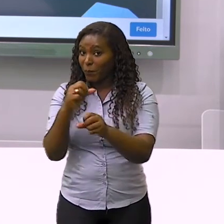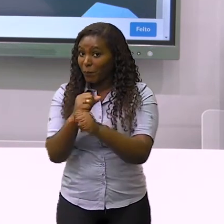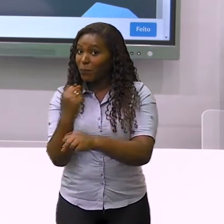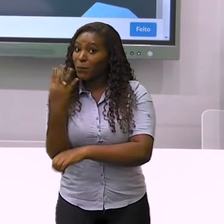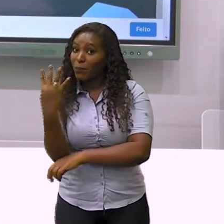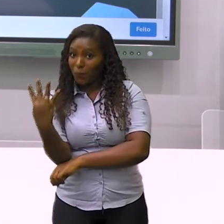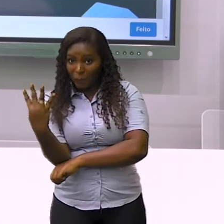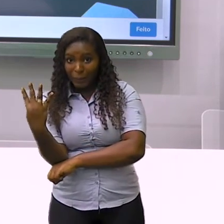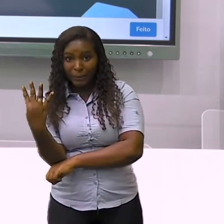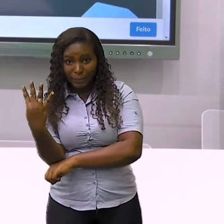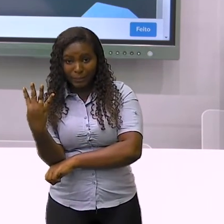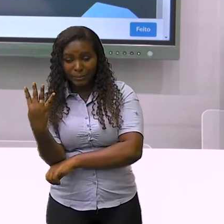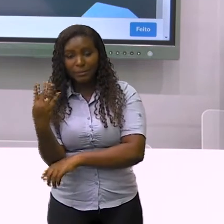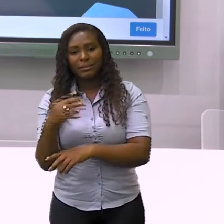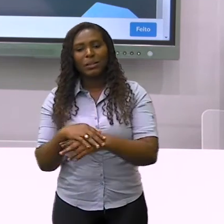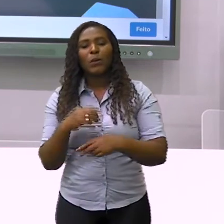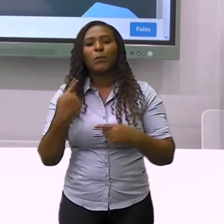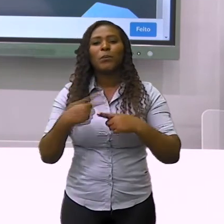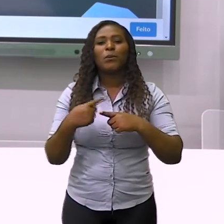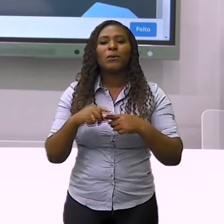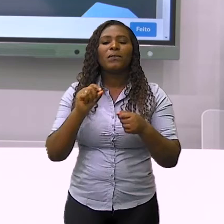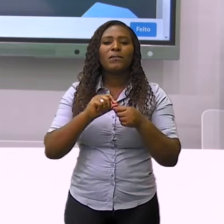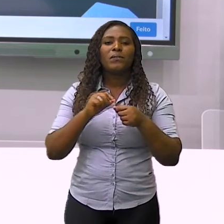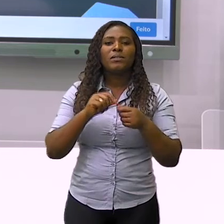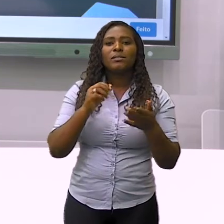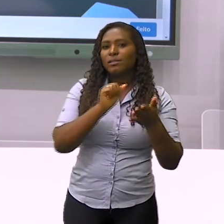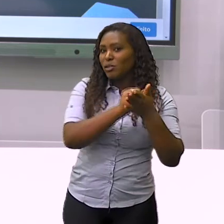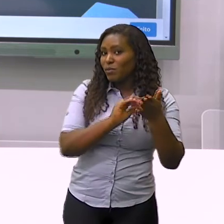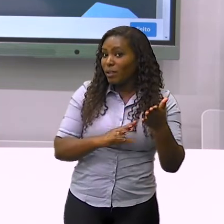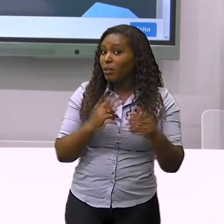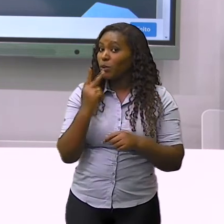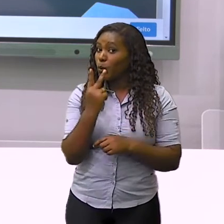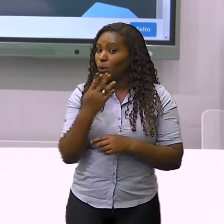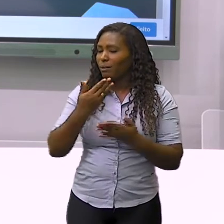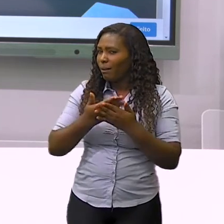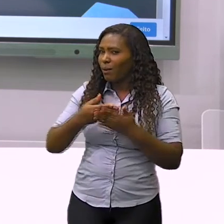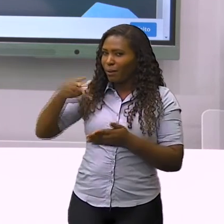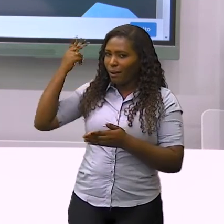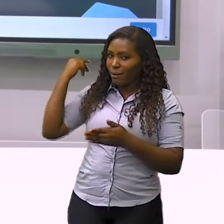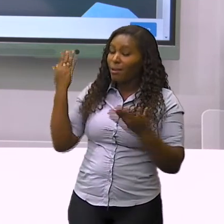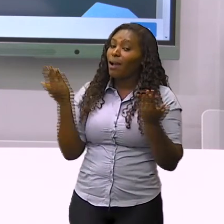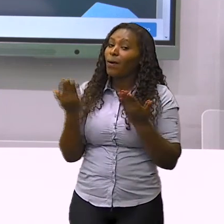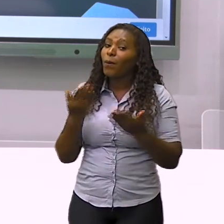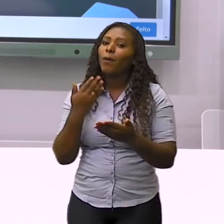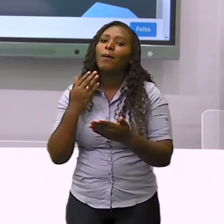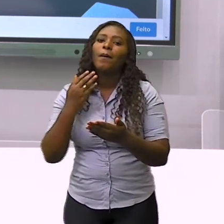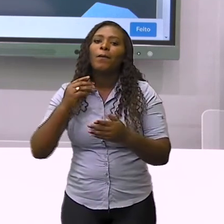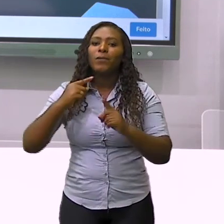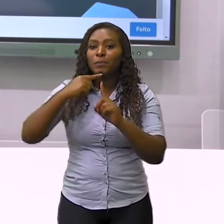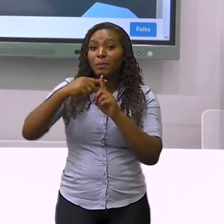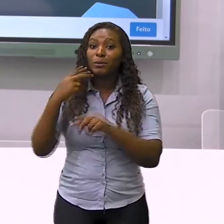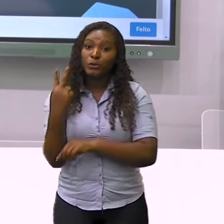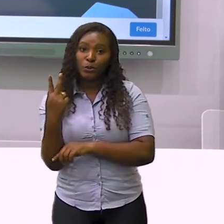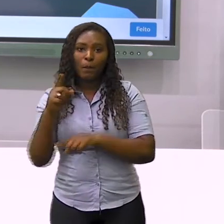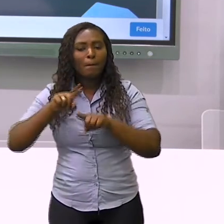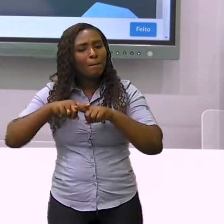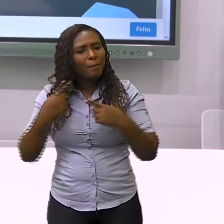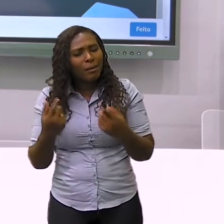aqui, x menos 7 igual a 0. Negativo passa positivo, x vai ser igual